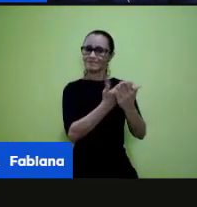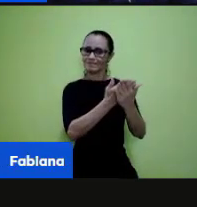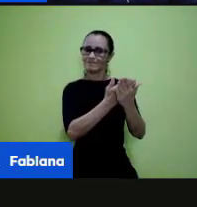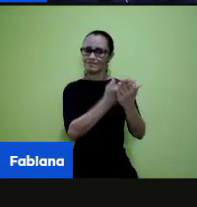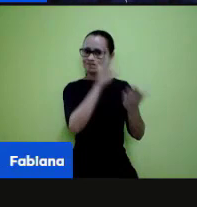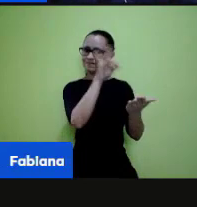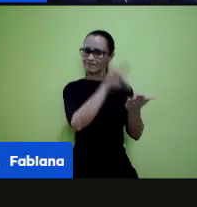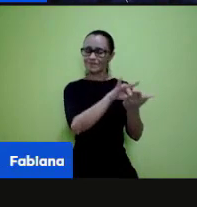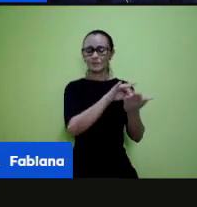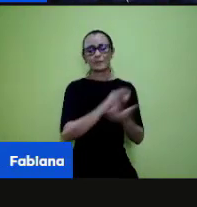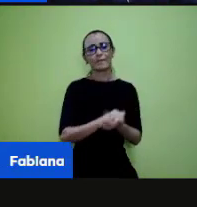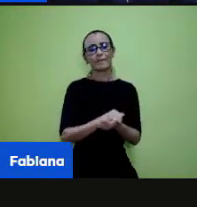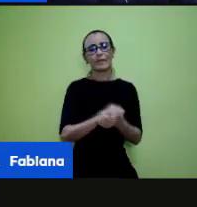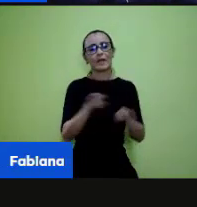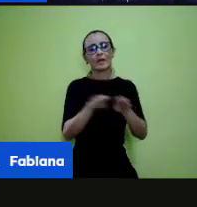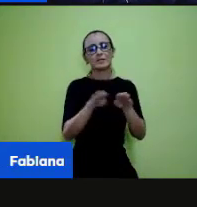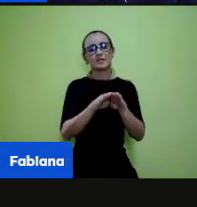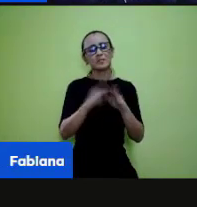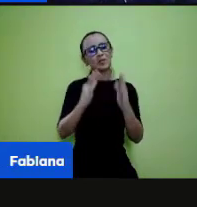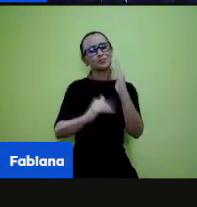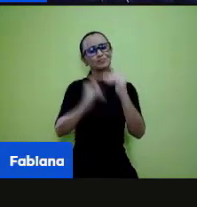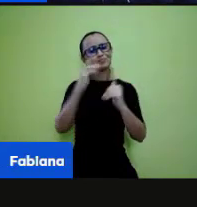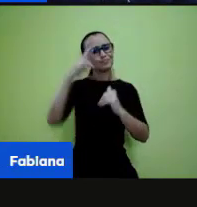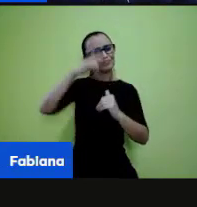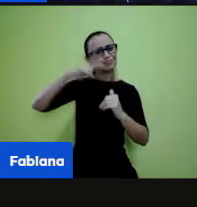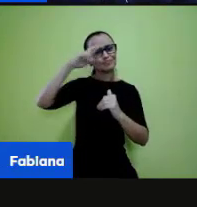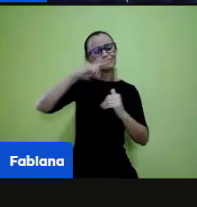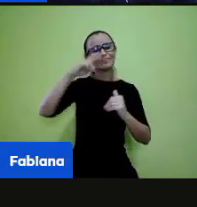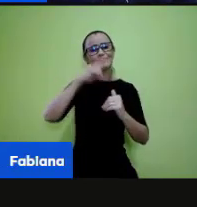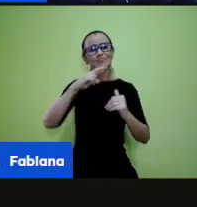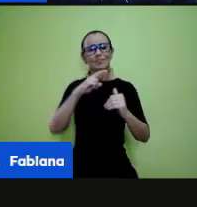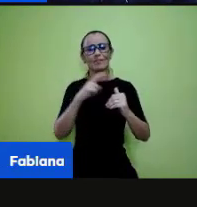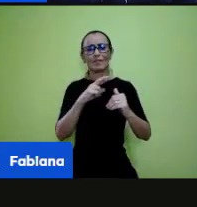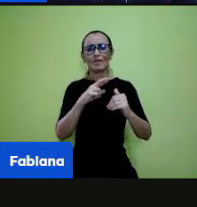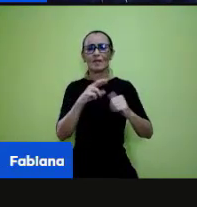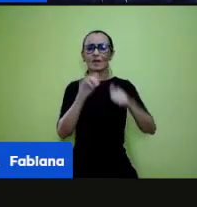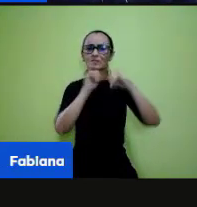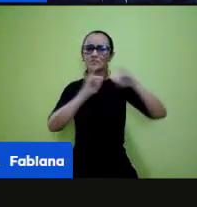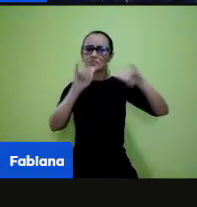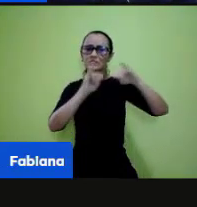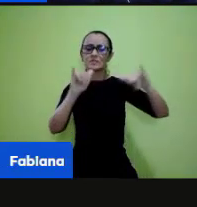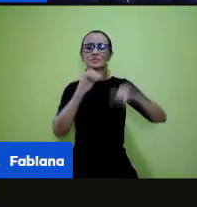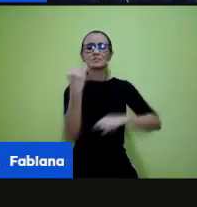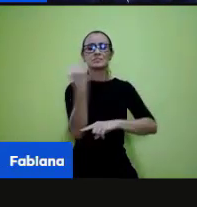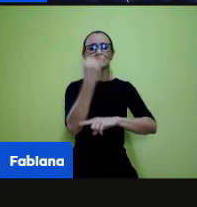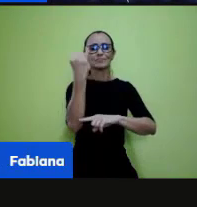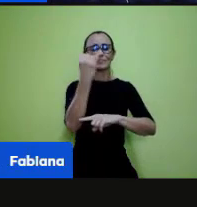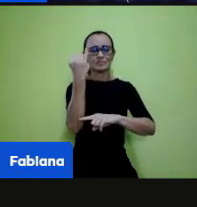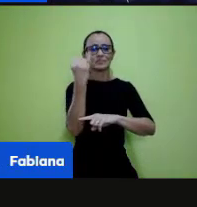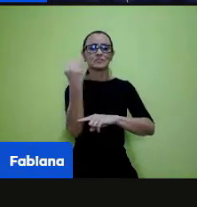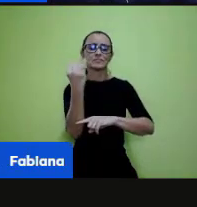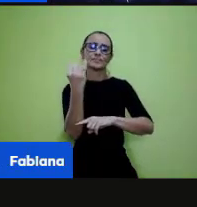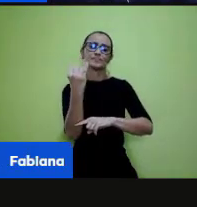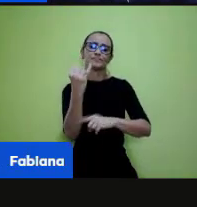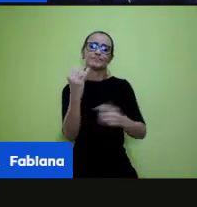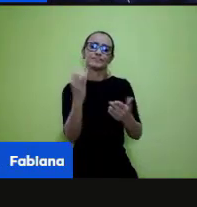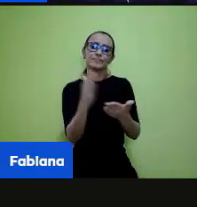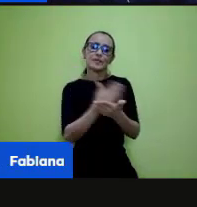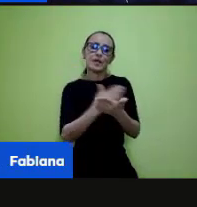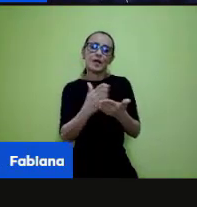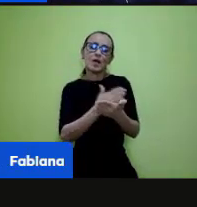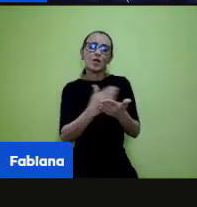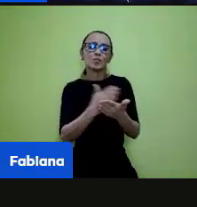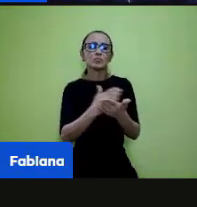Repassar ao agente responsável da área os problemas de maior grau de complexidade, tratamento focal e perifocal. Vai ter momentos que o agente,